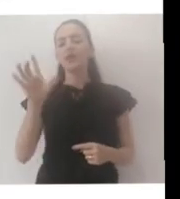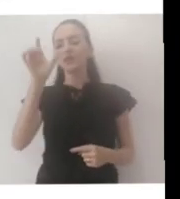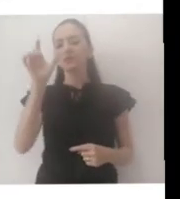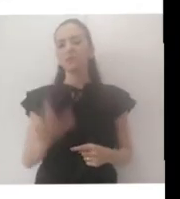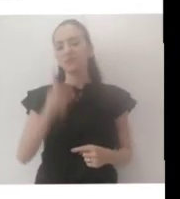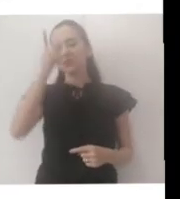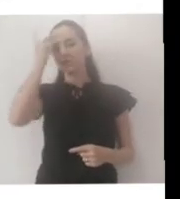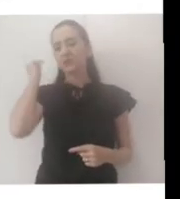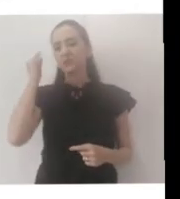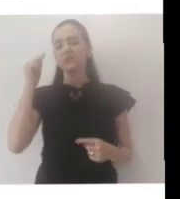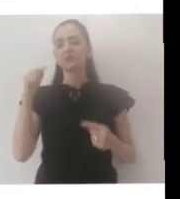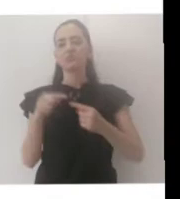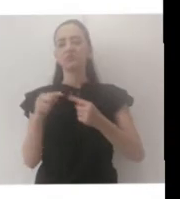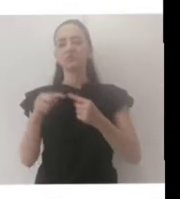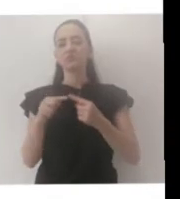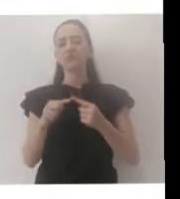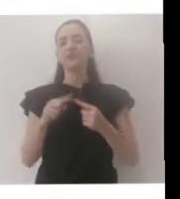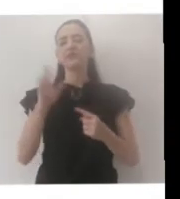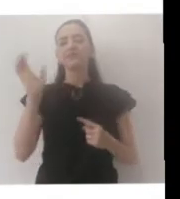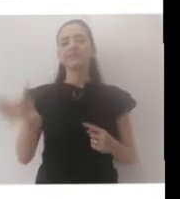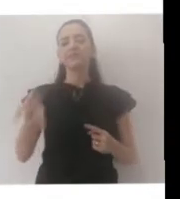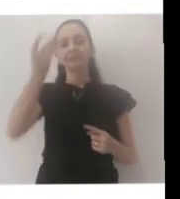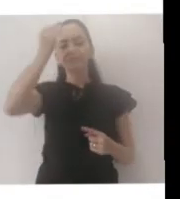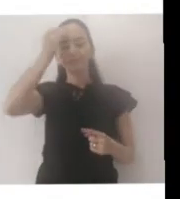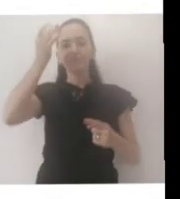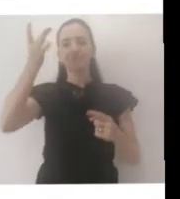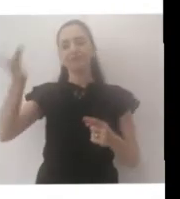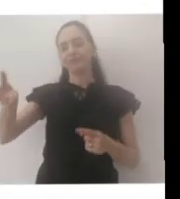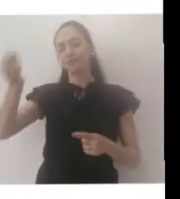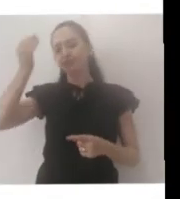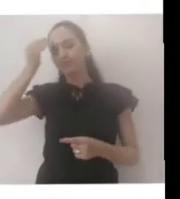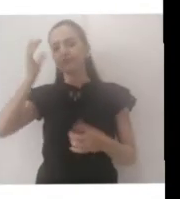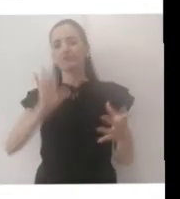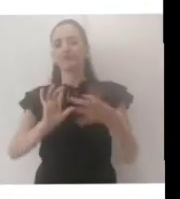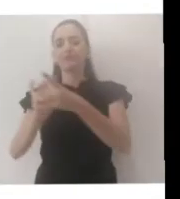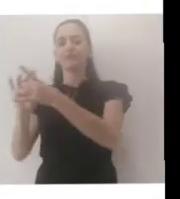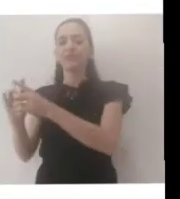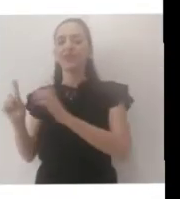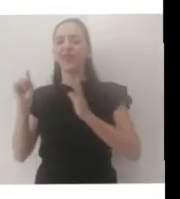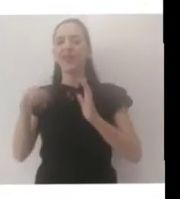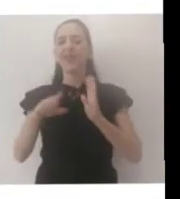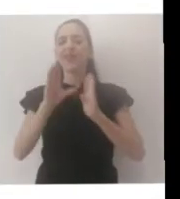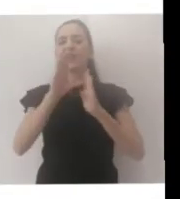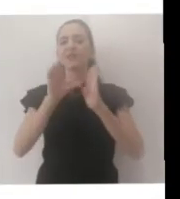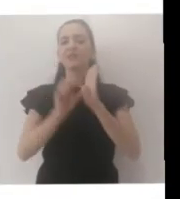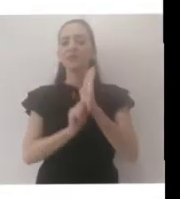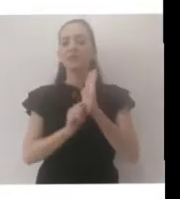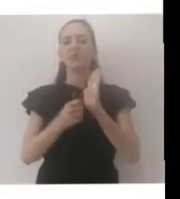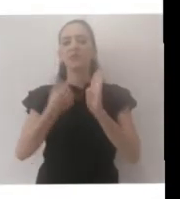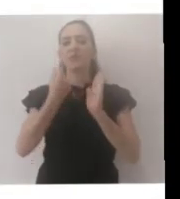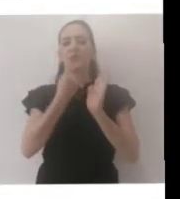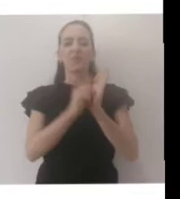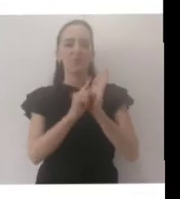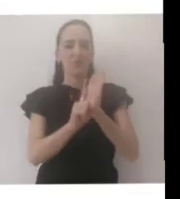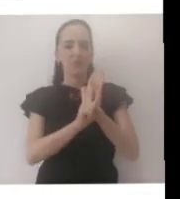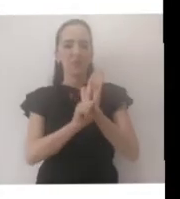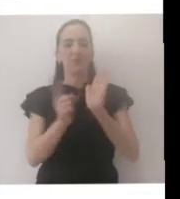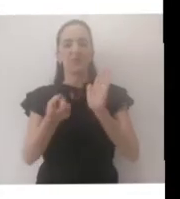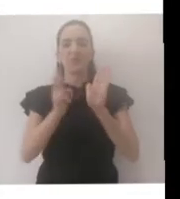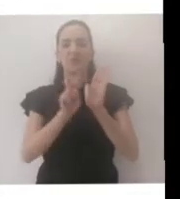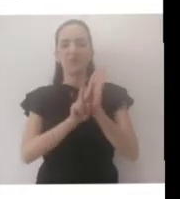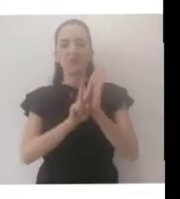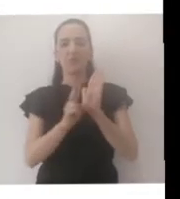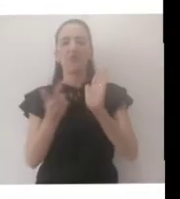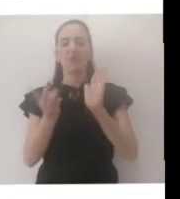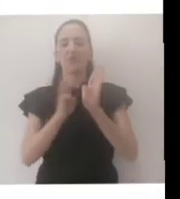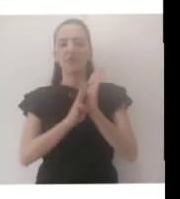indivíduo. Então, número não é, conforme Constance Cami, aquela simbolização, o número 3, o número 4, o número